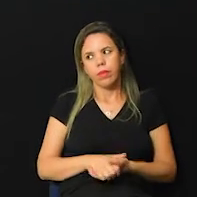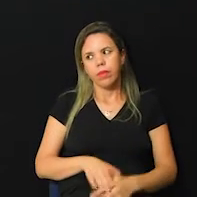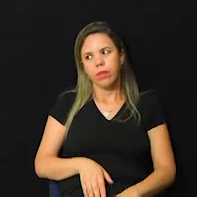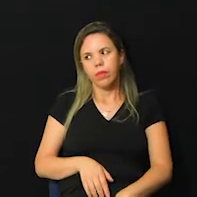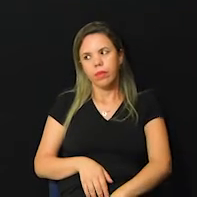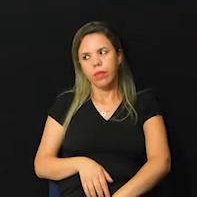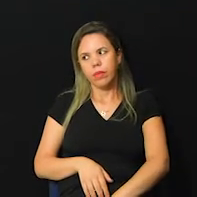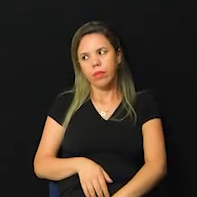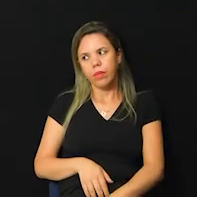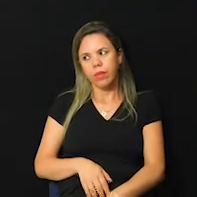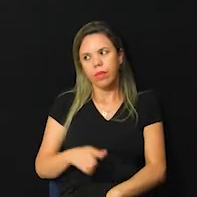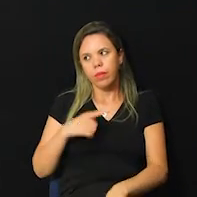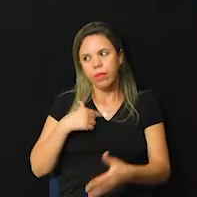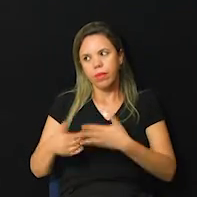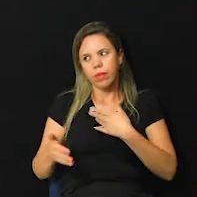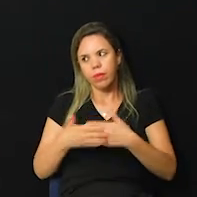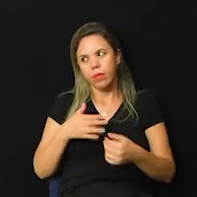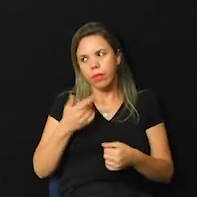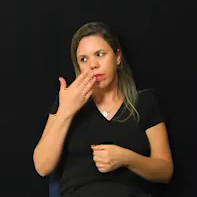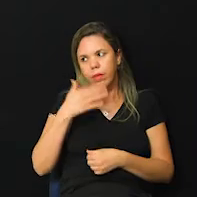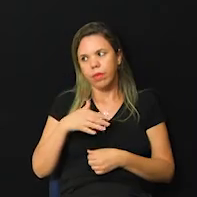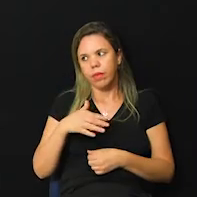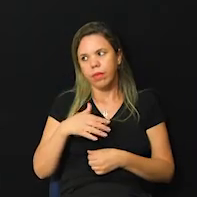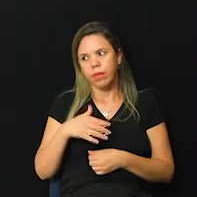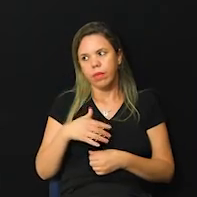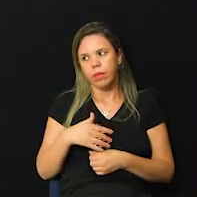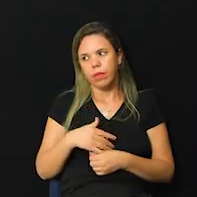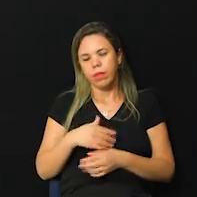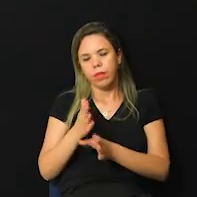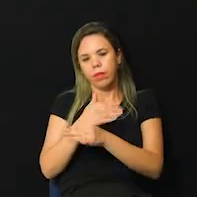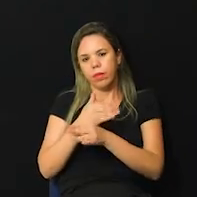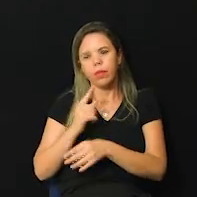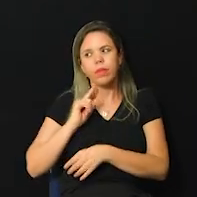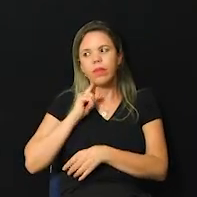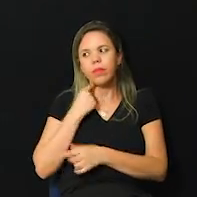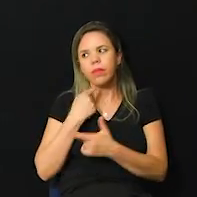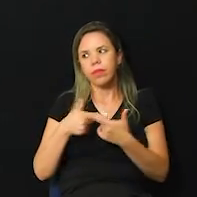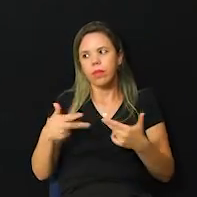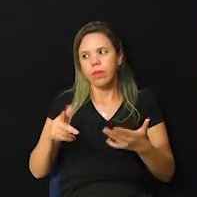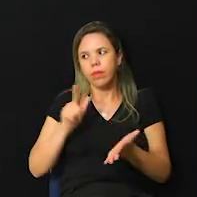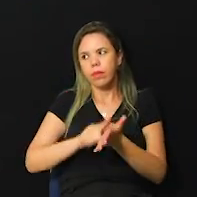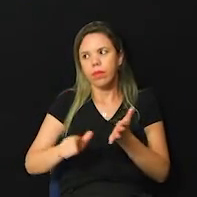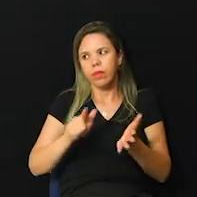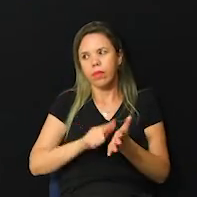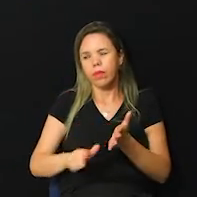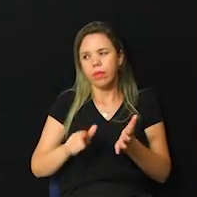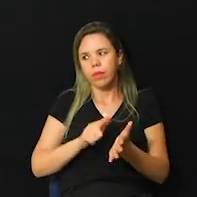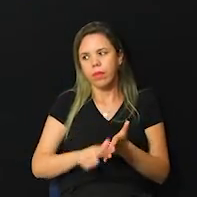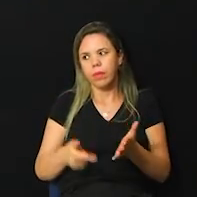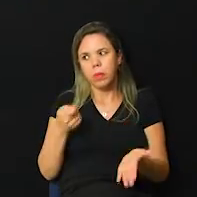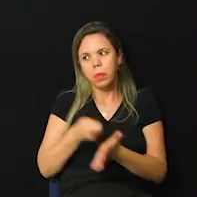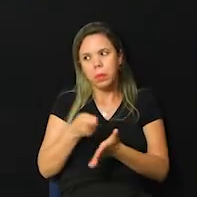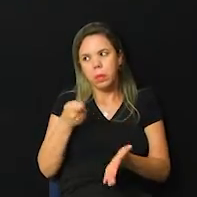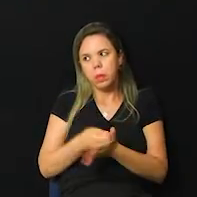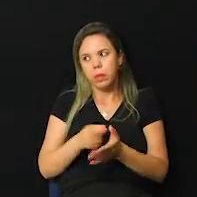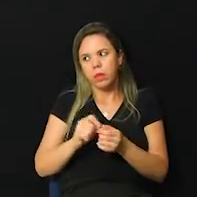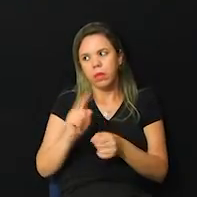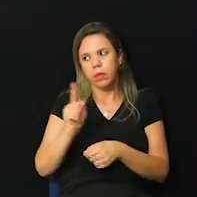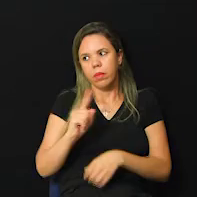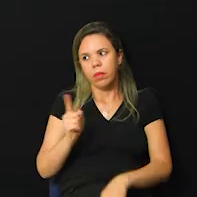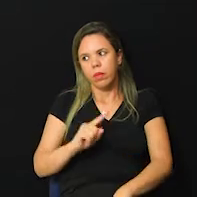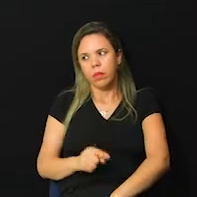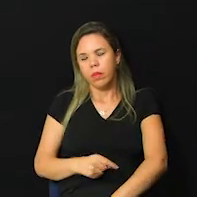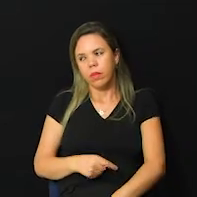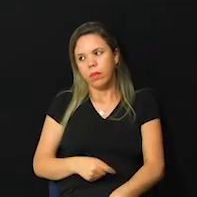lavar qualquer coisa que a criança mexeu se ele forjou por exemplo eu tenho que limpar eu não tenho obrigação